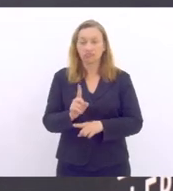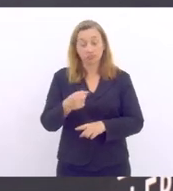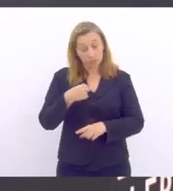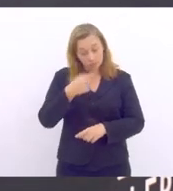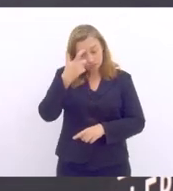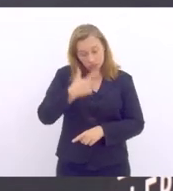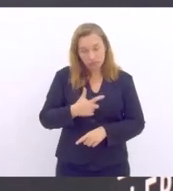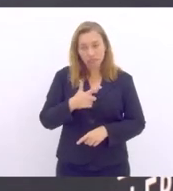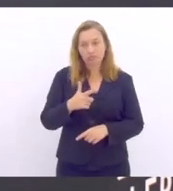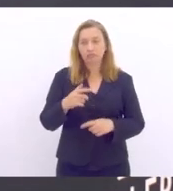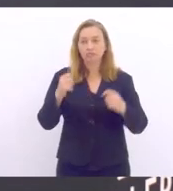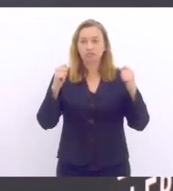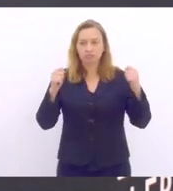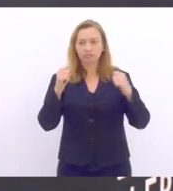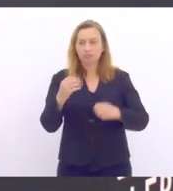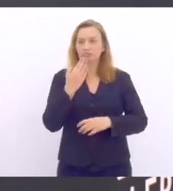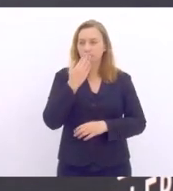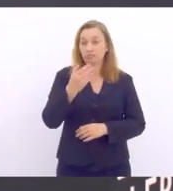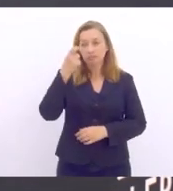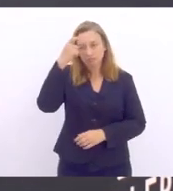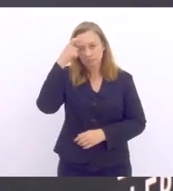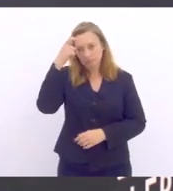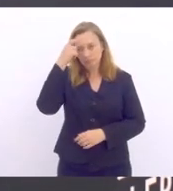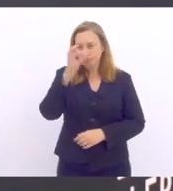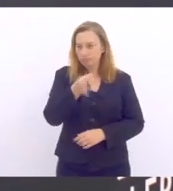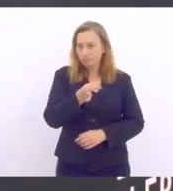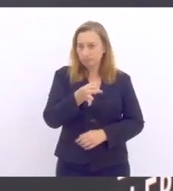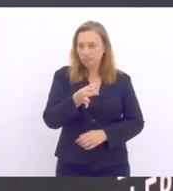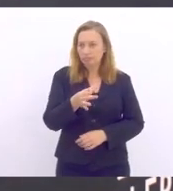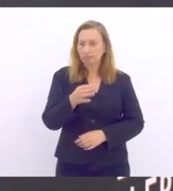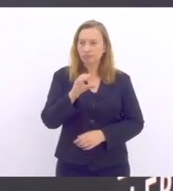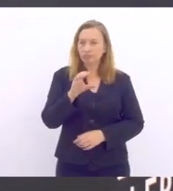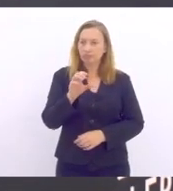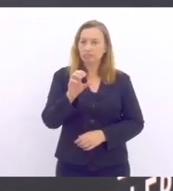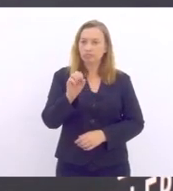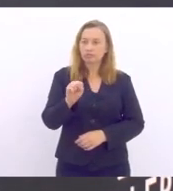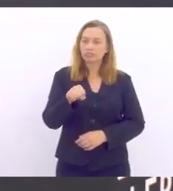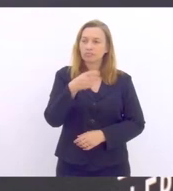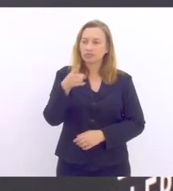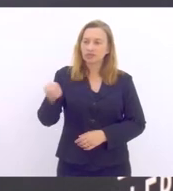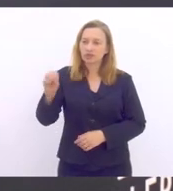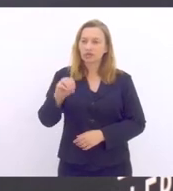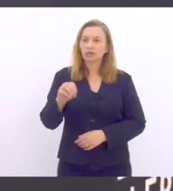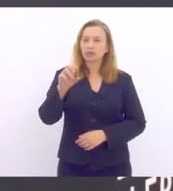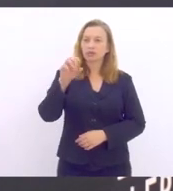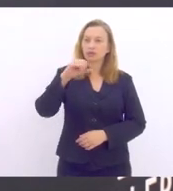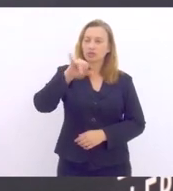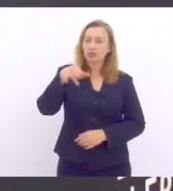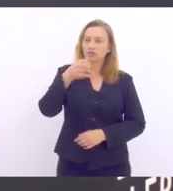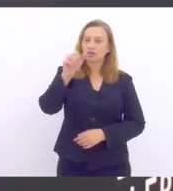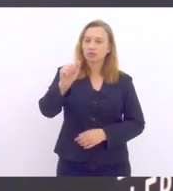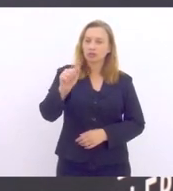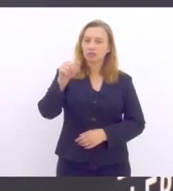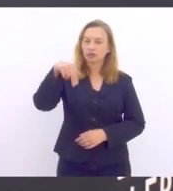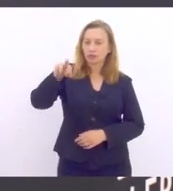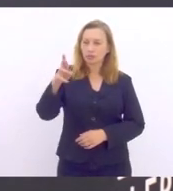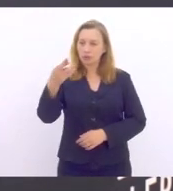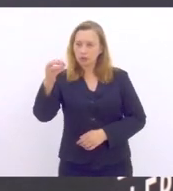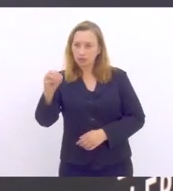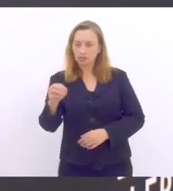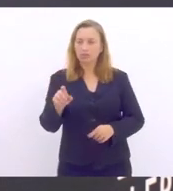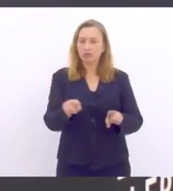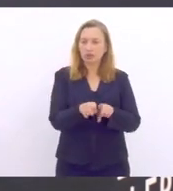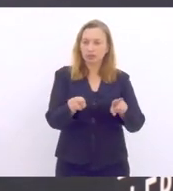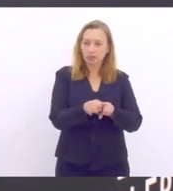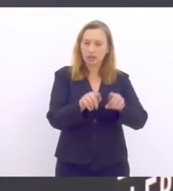torcedor. Na minha memória afetiva, São Januário e Maracanã têm lugar eterno, eterno,